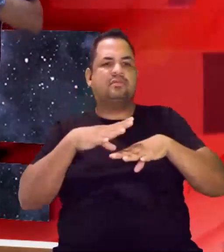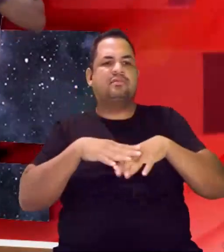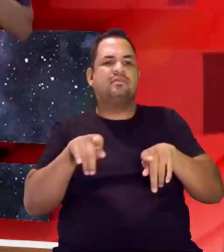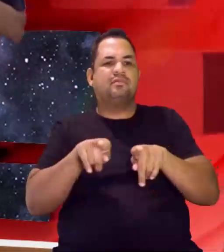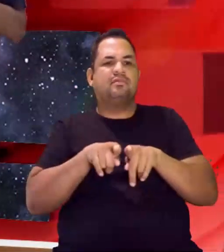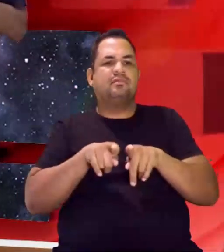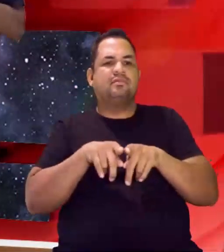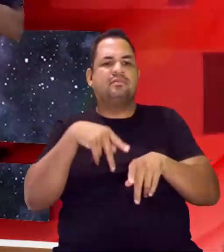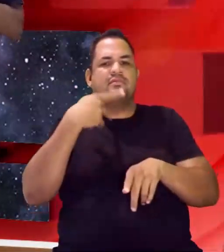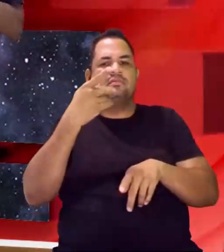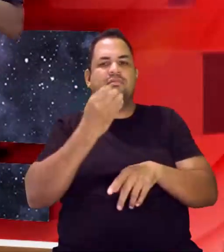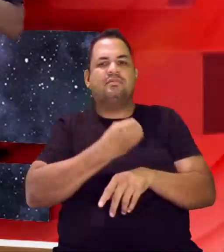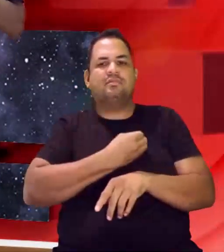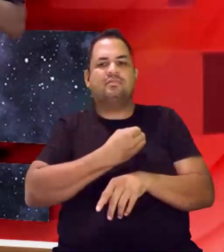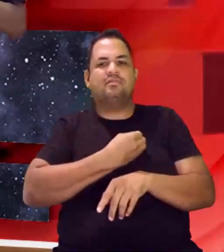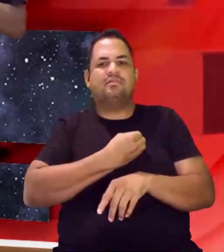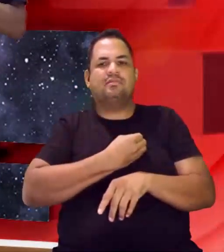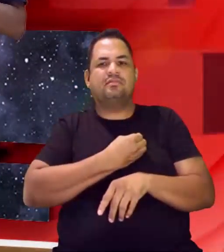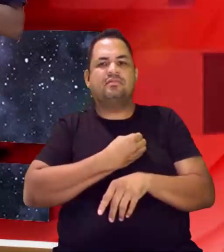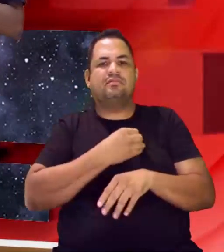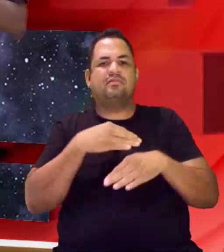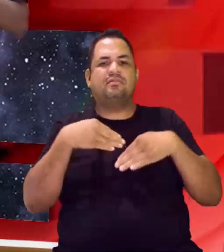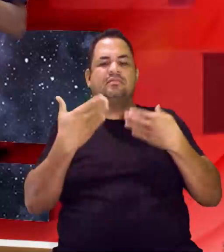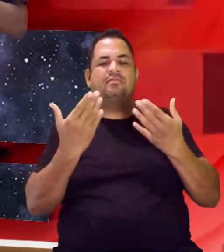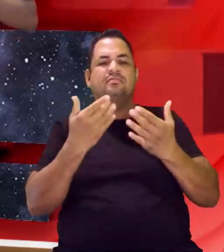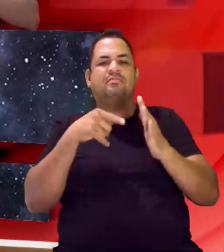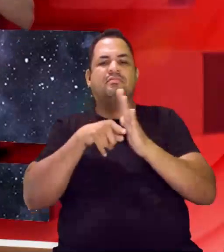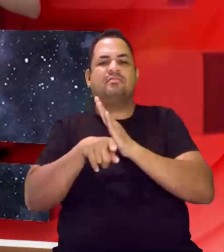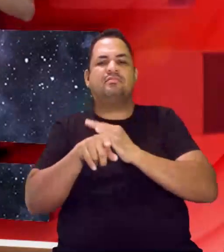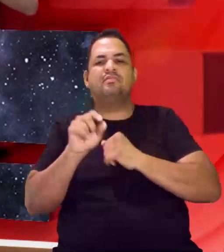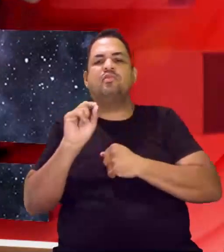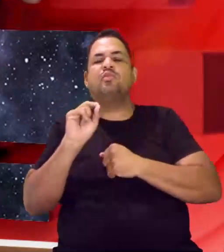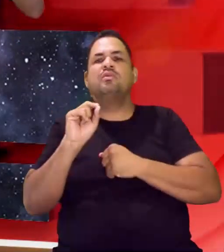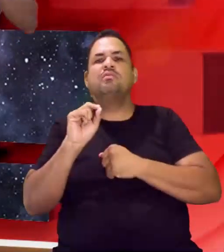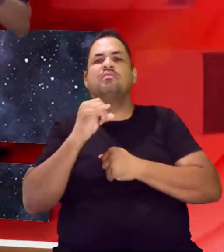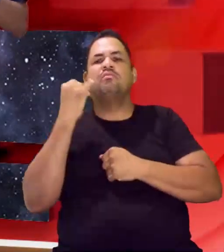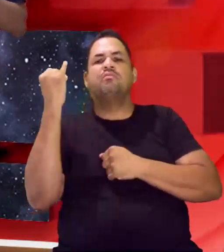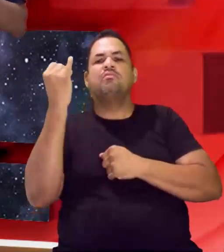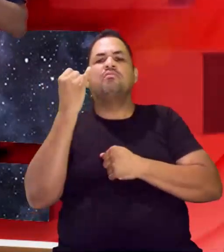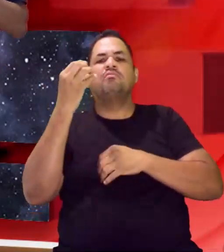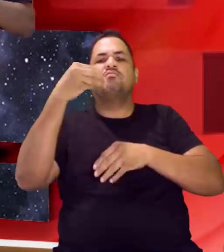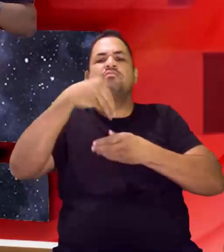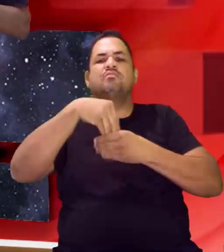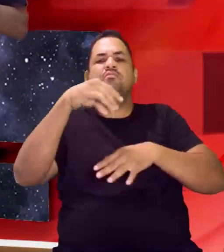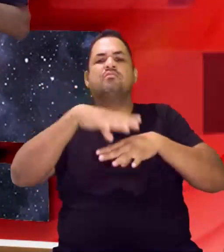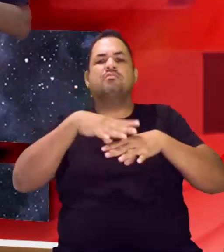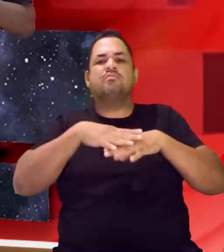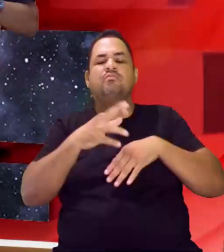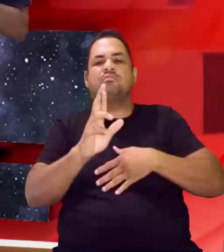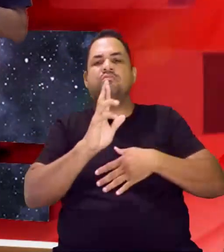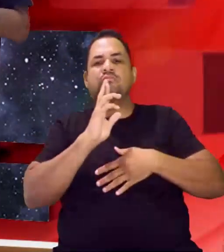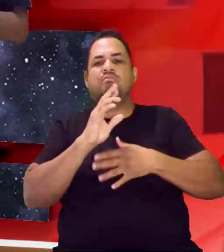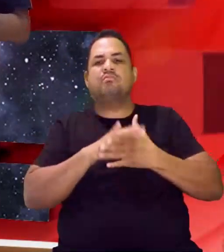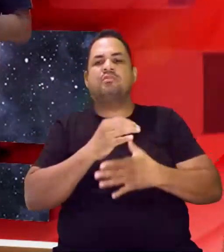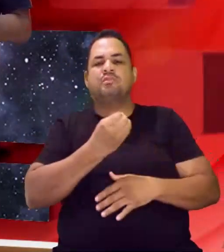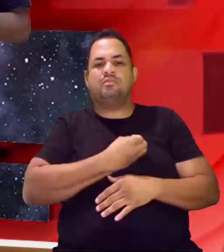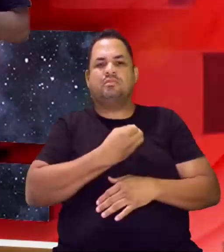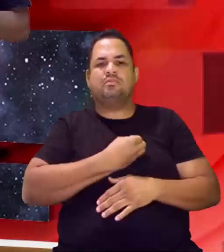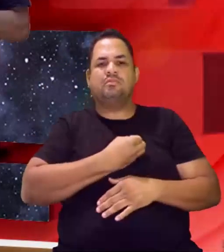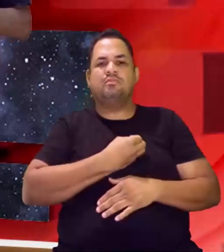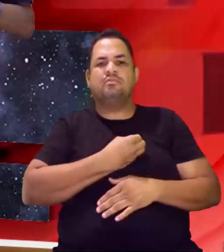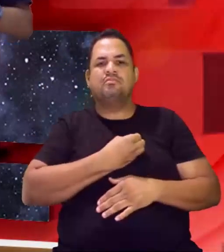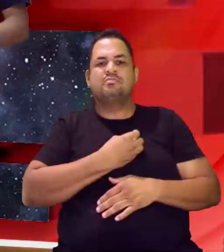Né? Também falando dos números. E quando alguém te perguntar assim, o que é mais importante na matemática? Você responde, os